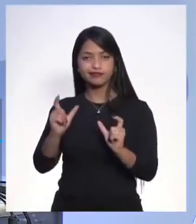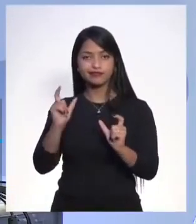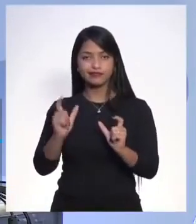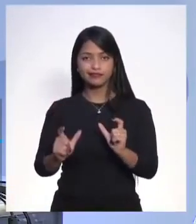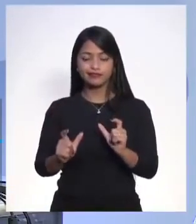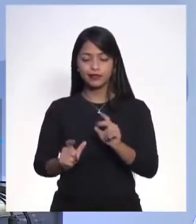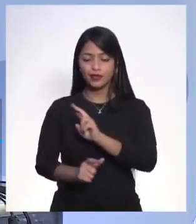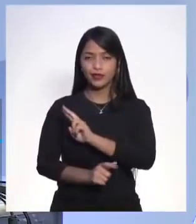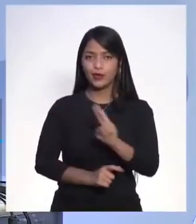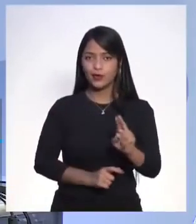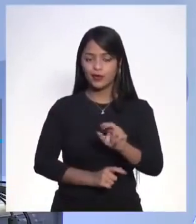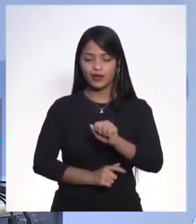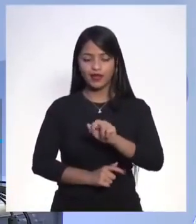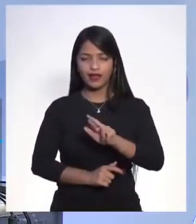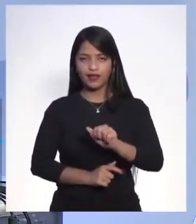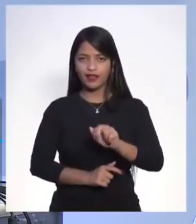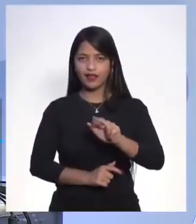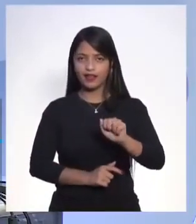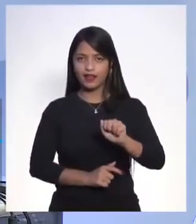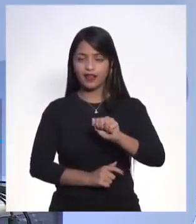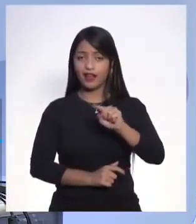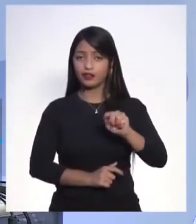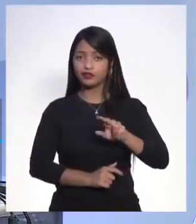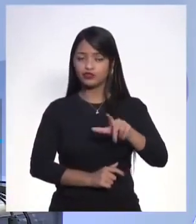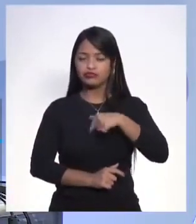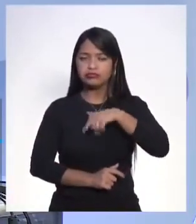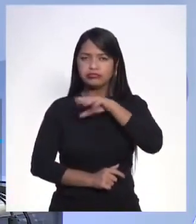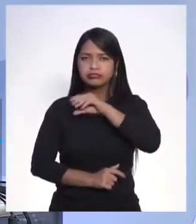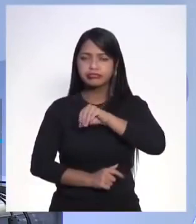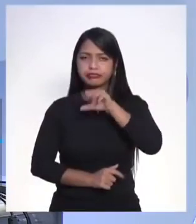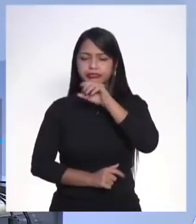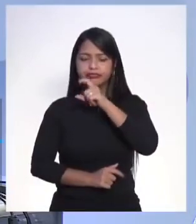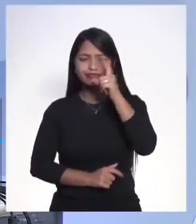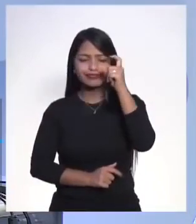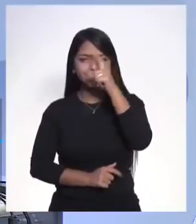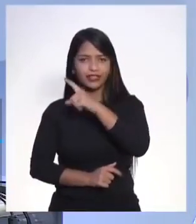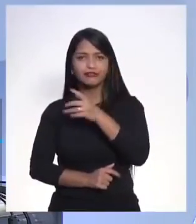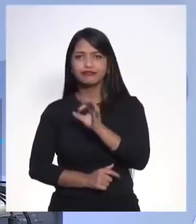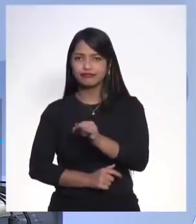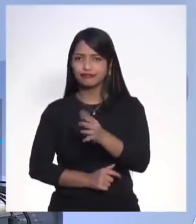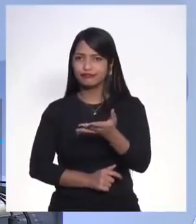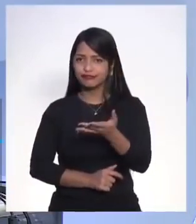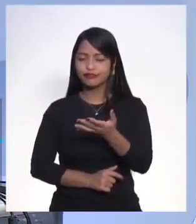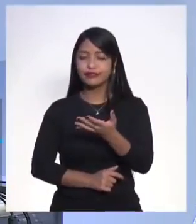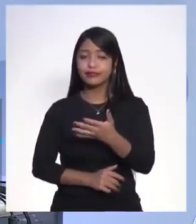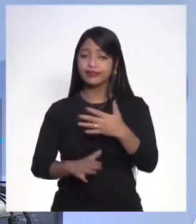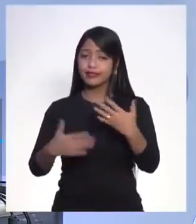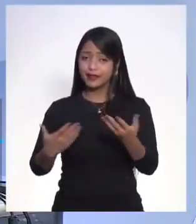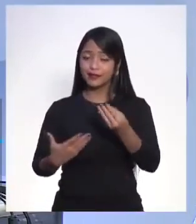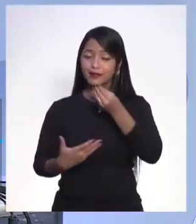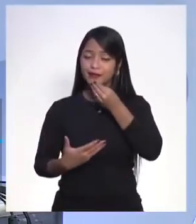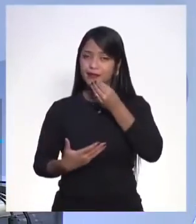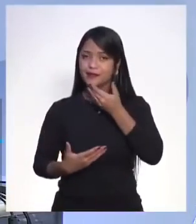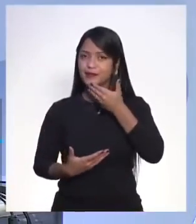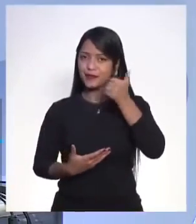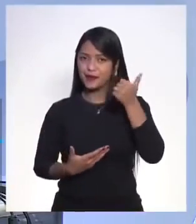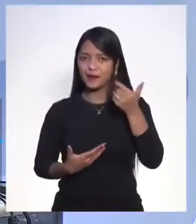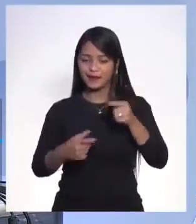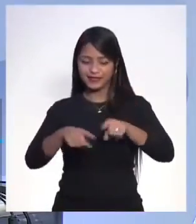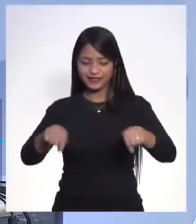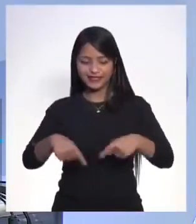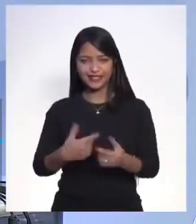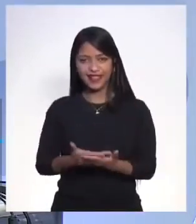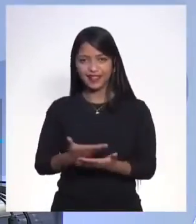das ararinhas azuis, que até para pronunciar trava um pouquinho. Então, a gente teria um cuidado aí com essa